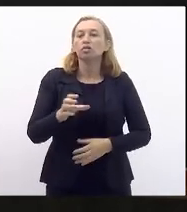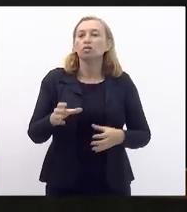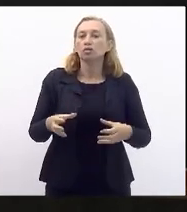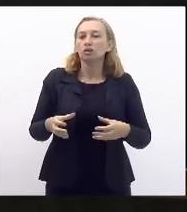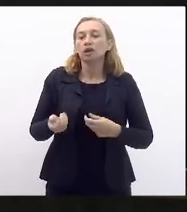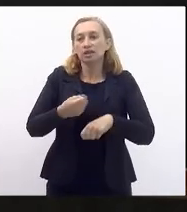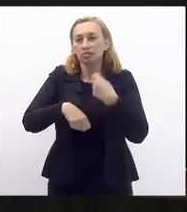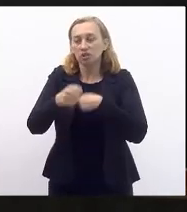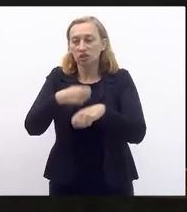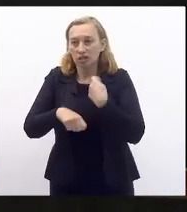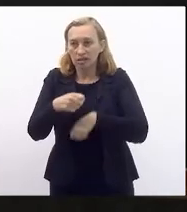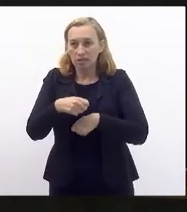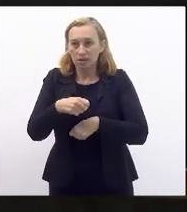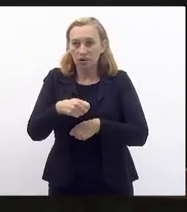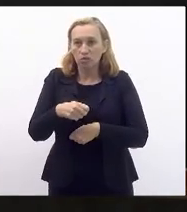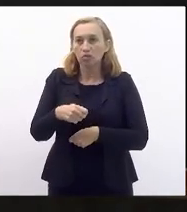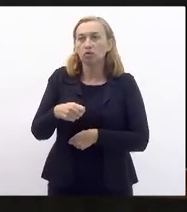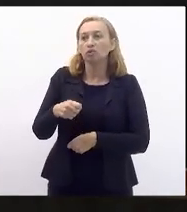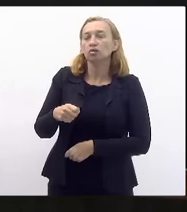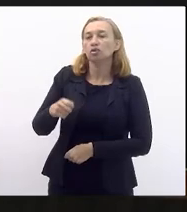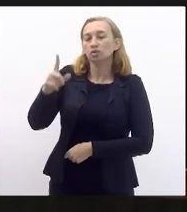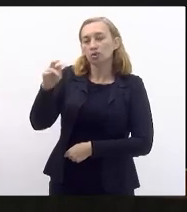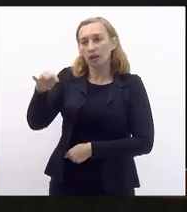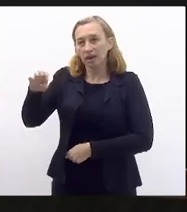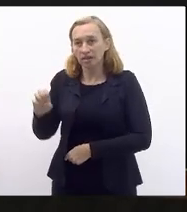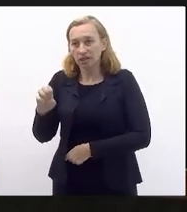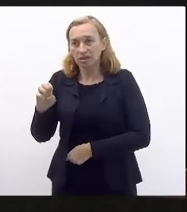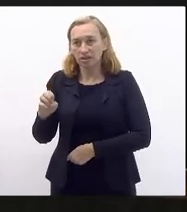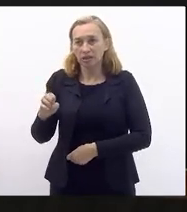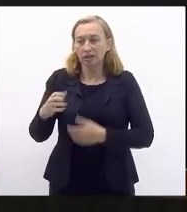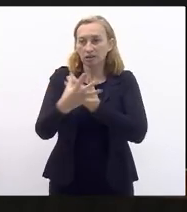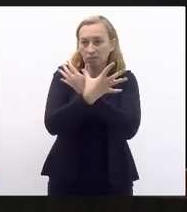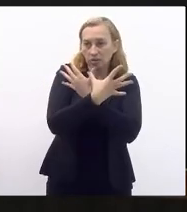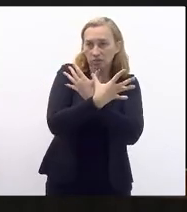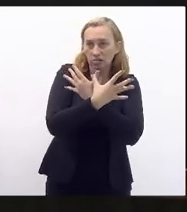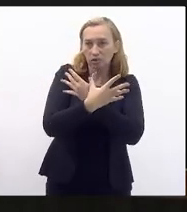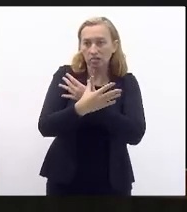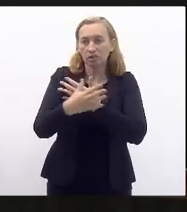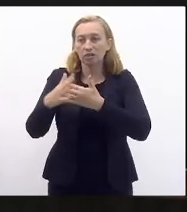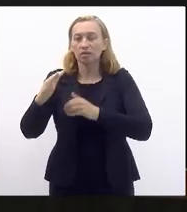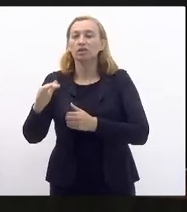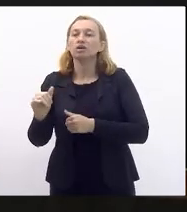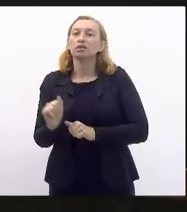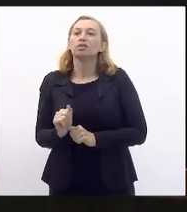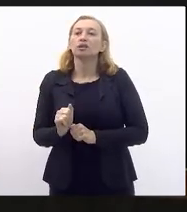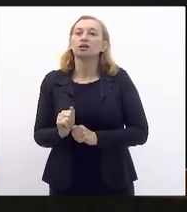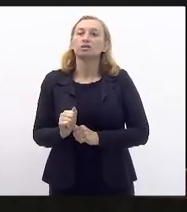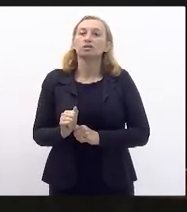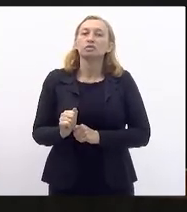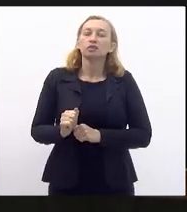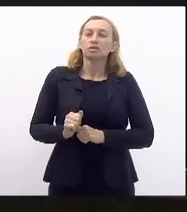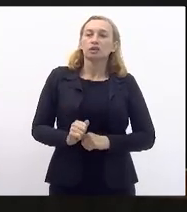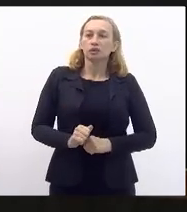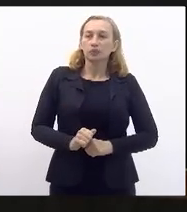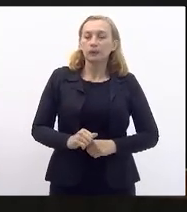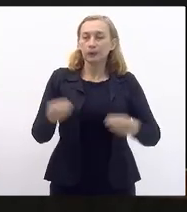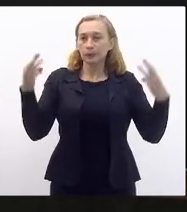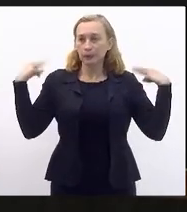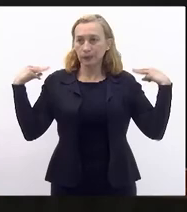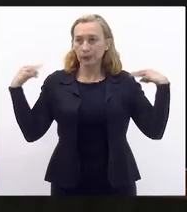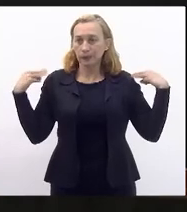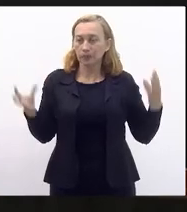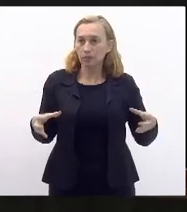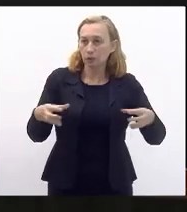juntamente com a Marinha do Brasil EA Força Aérea Brasileira realizaram ações em cooperação com os órgãos de Defesa Civil